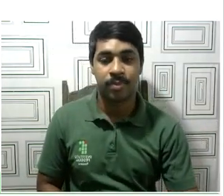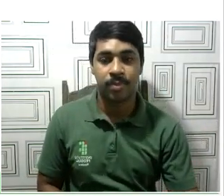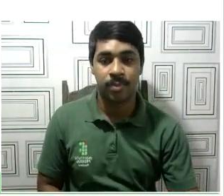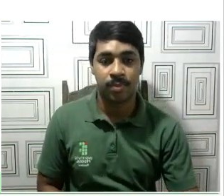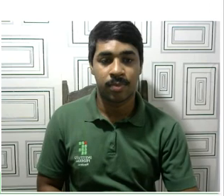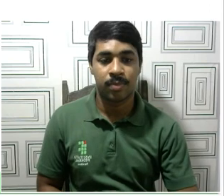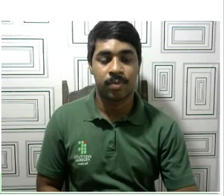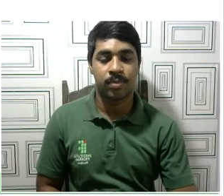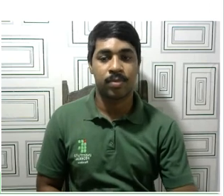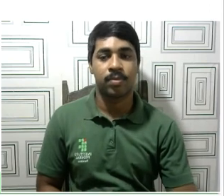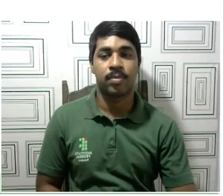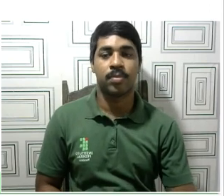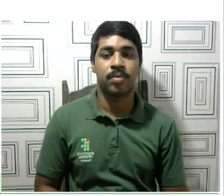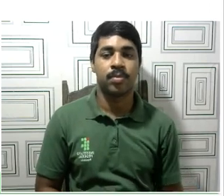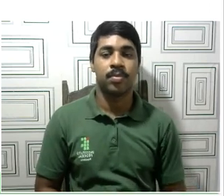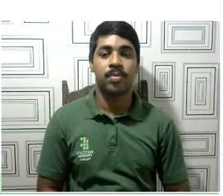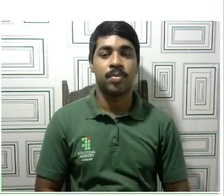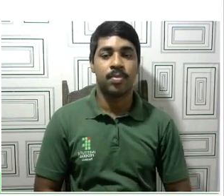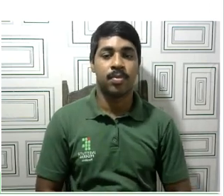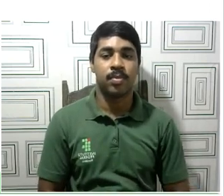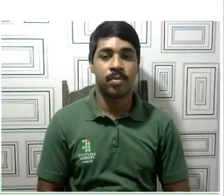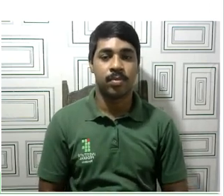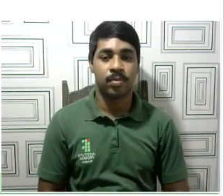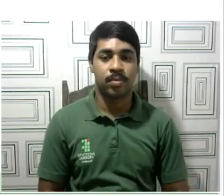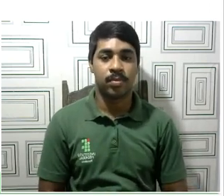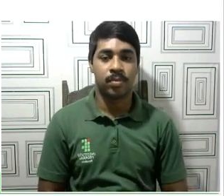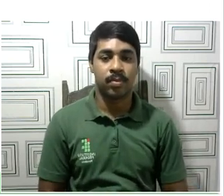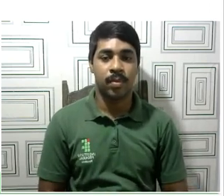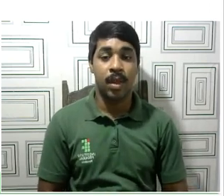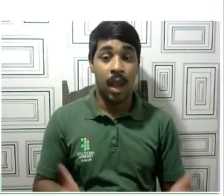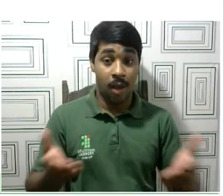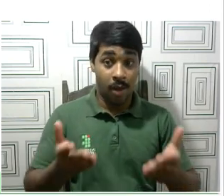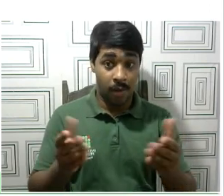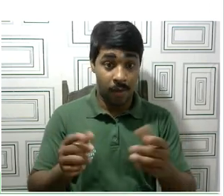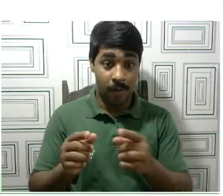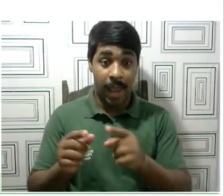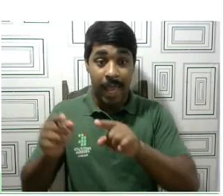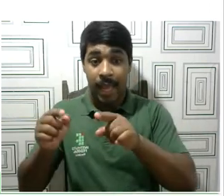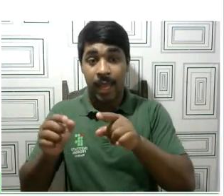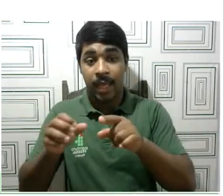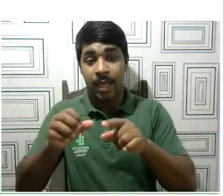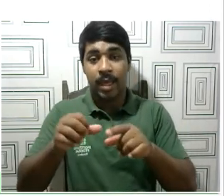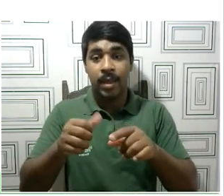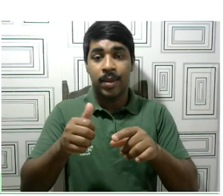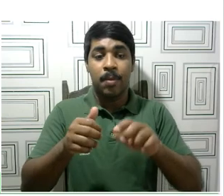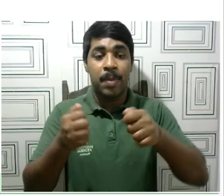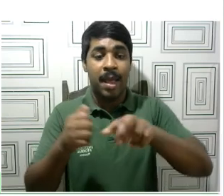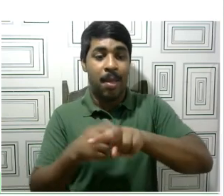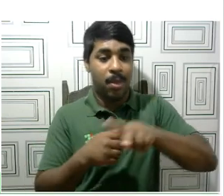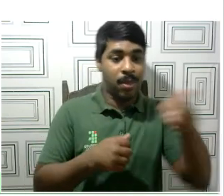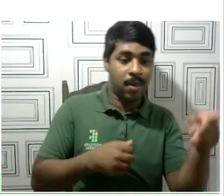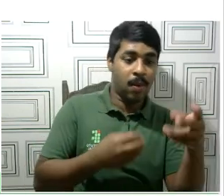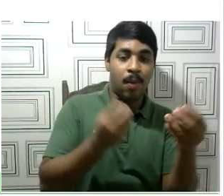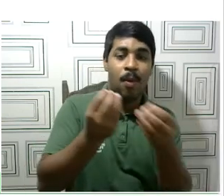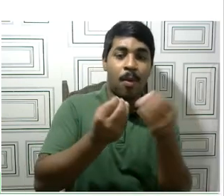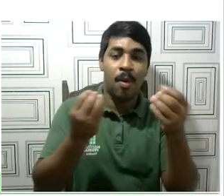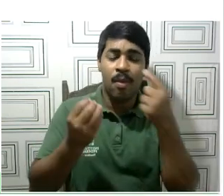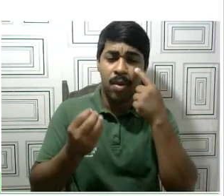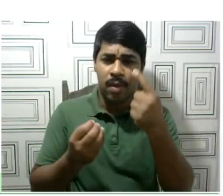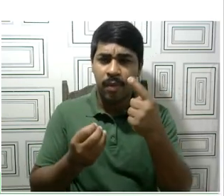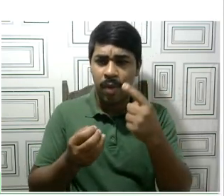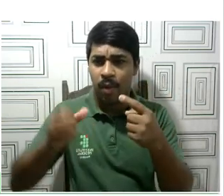E aqui, ó, se a gente quiser transformar esse número, voltar para ele ser o que ele era antes, tá? Aqui são 9, né? Só